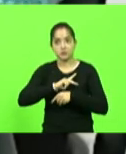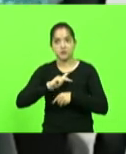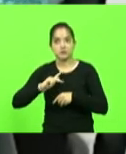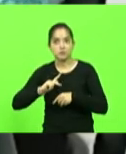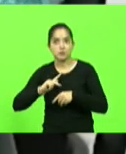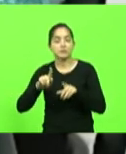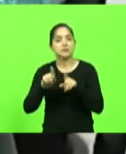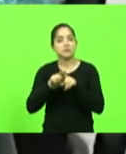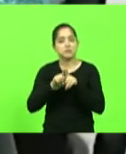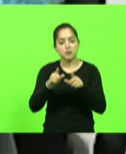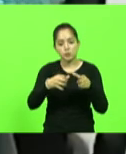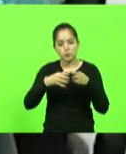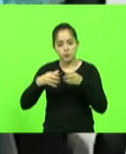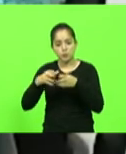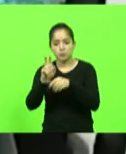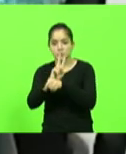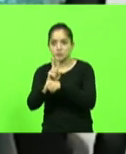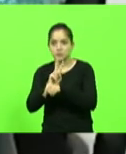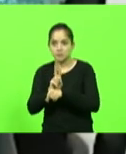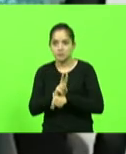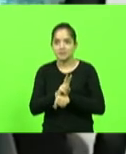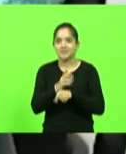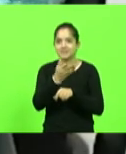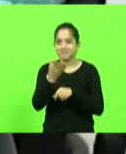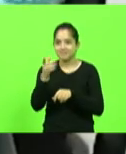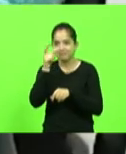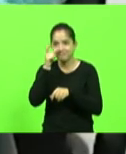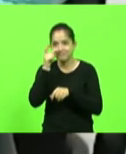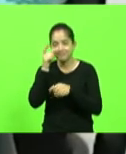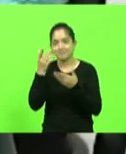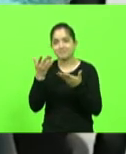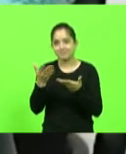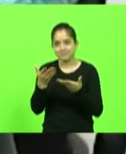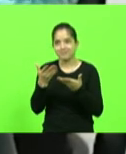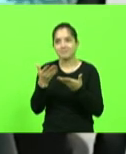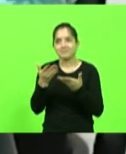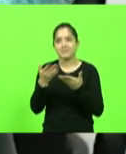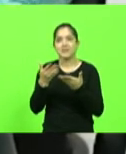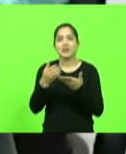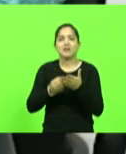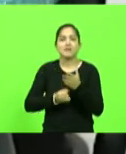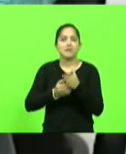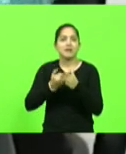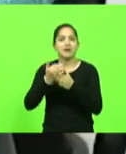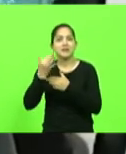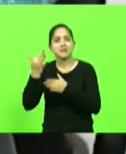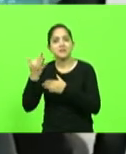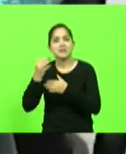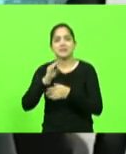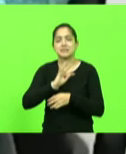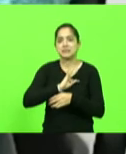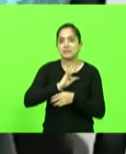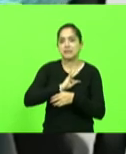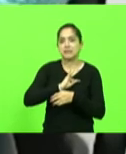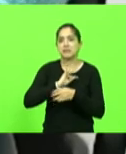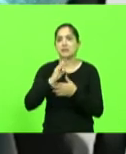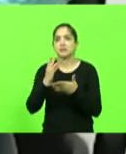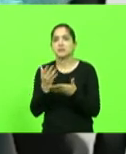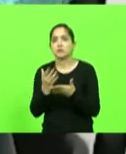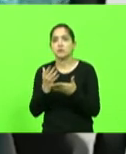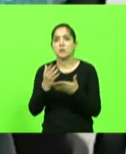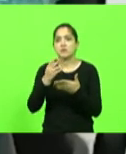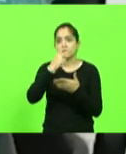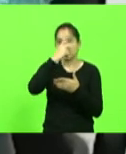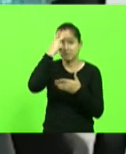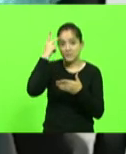de controle nos ouvem, né? Tantas vezes nós colocamos que nós não temos a condição técnica, que a gente não tem pessoas,